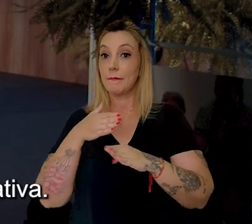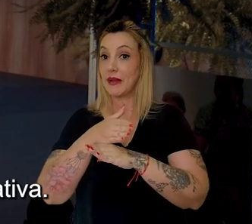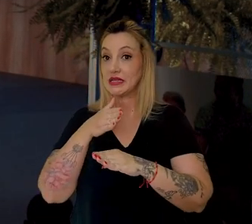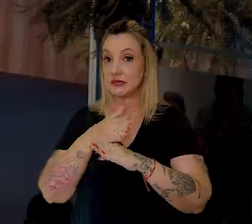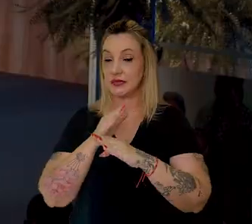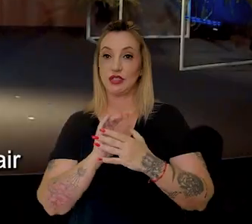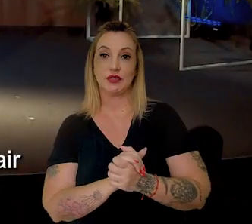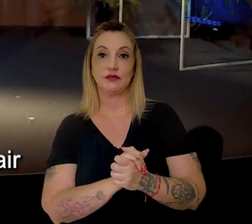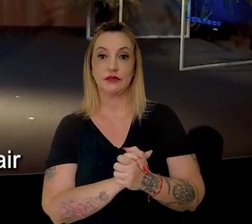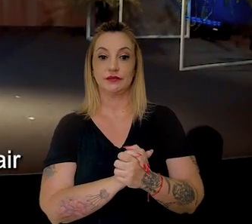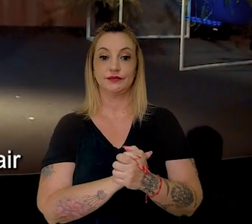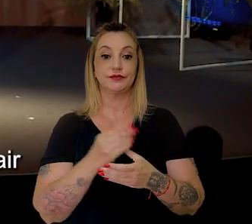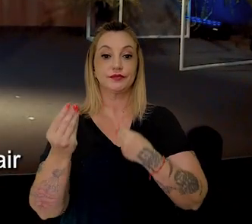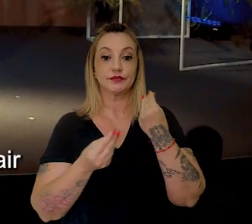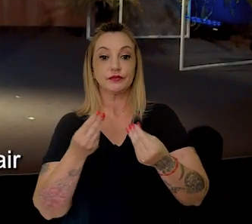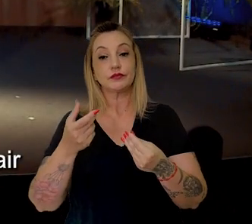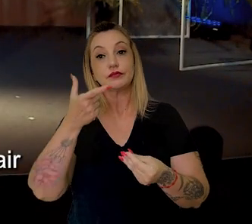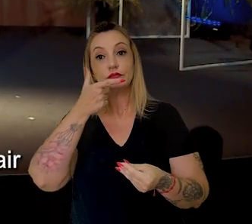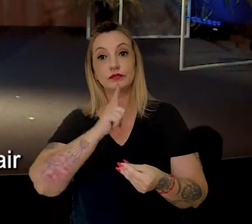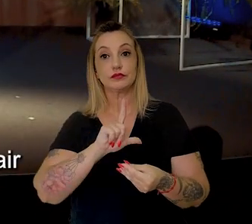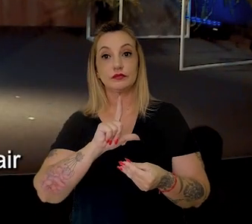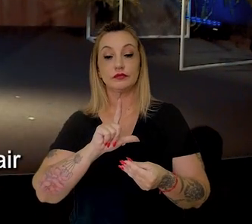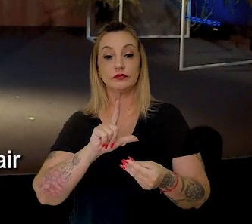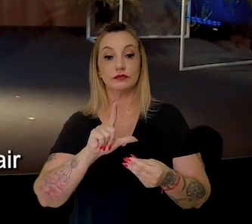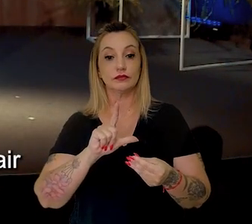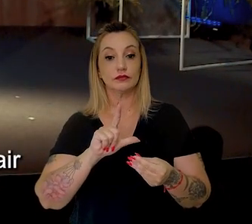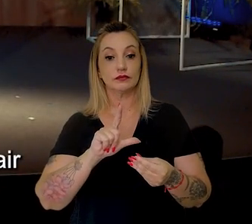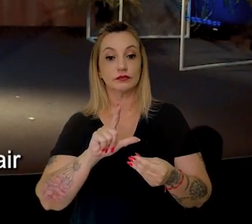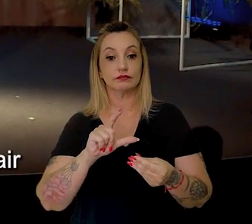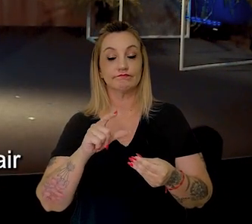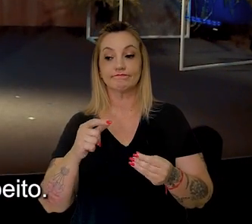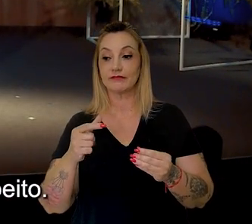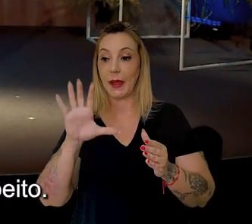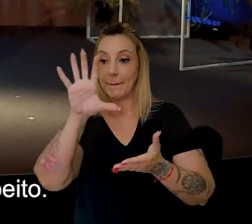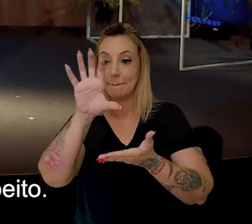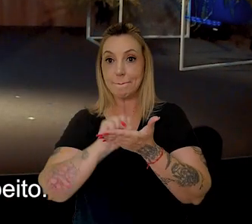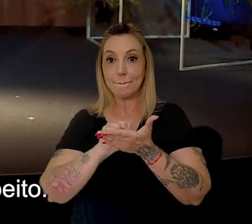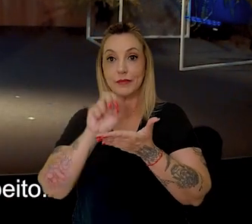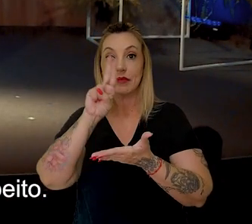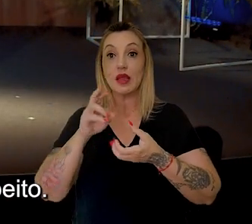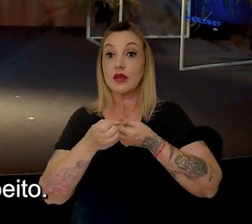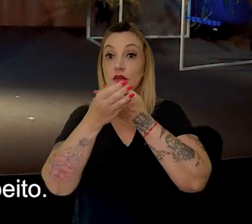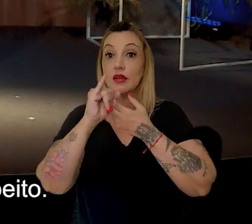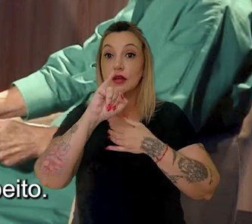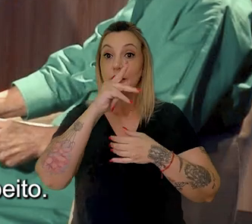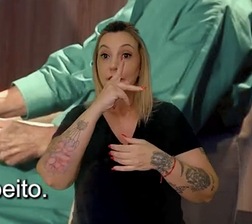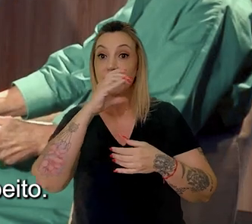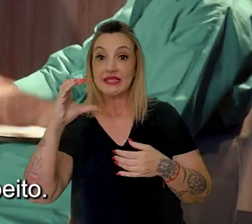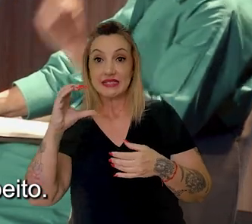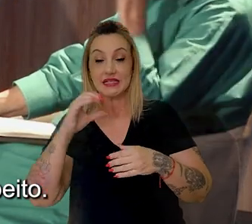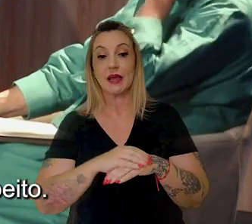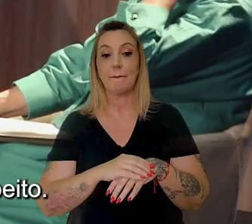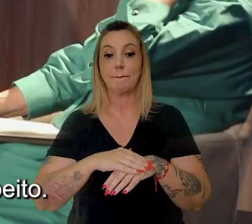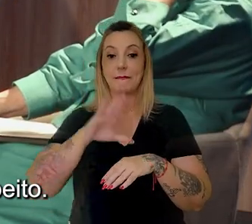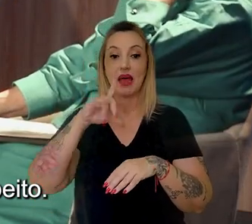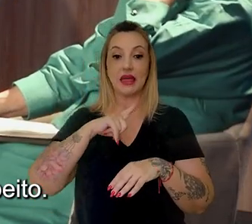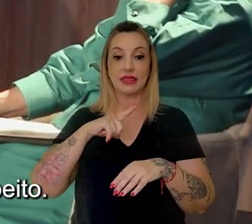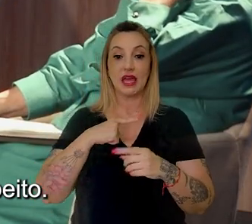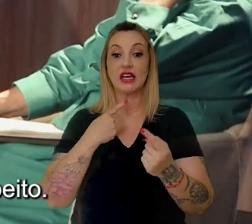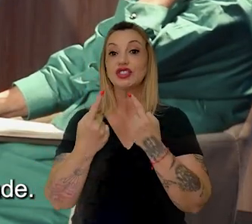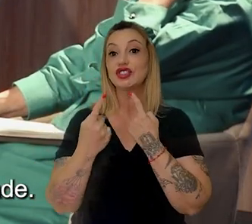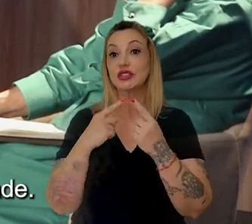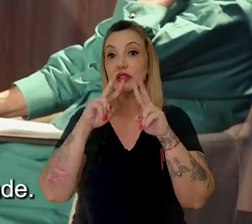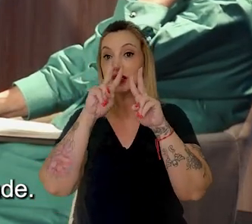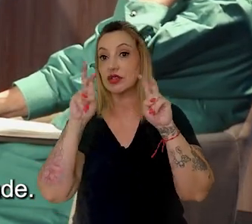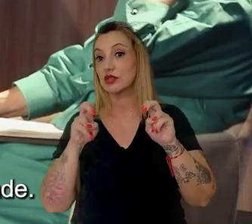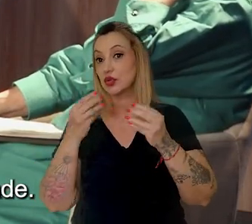participativa como é que a gente consegue extrair esses dados do ipcc e como é que a gente consegue ter mais diálogo A